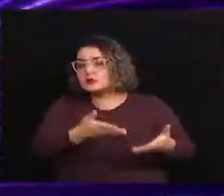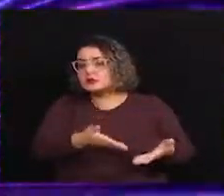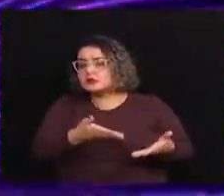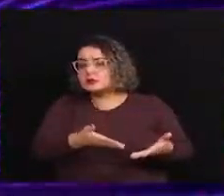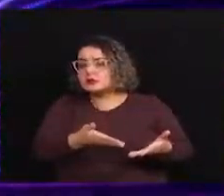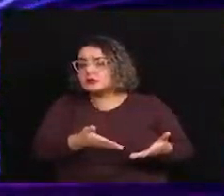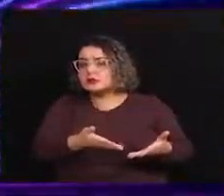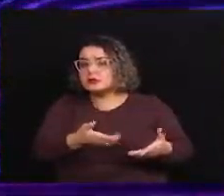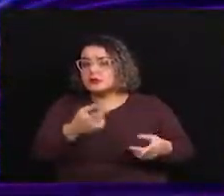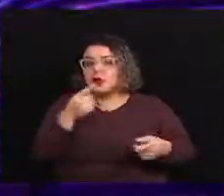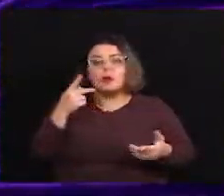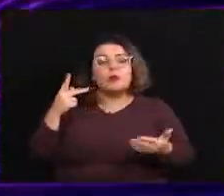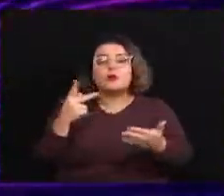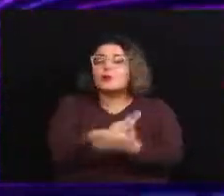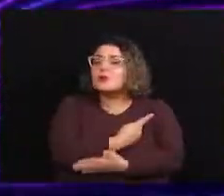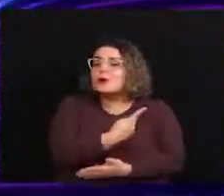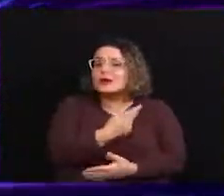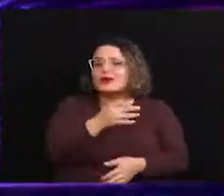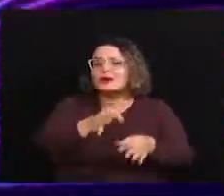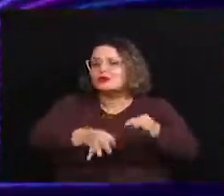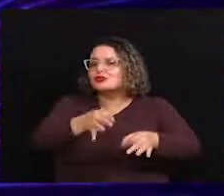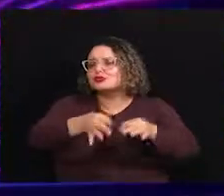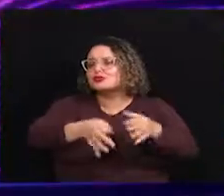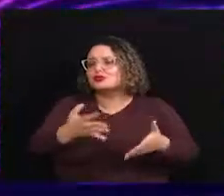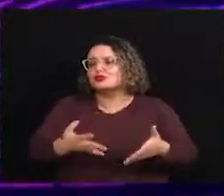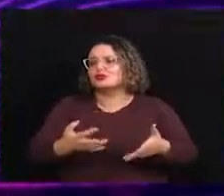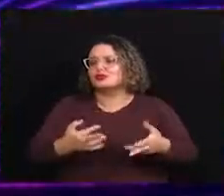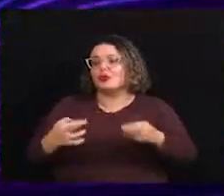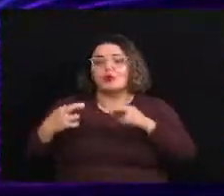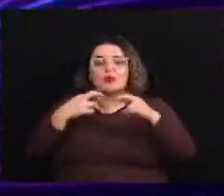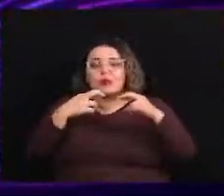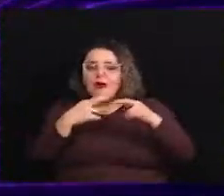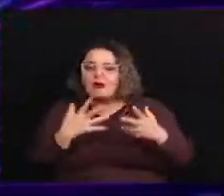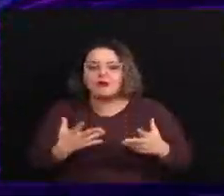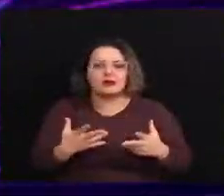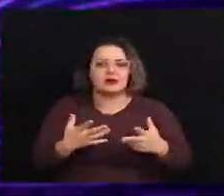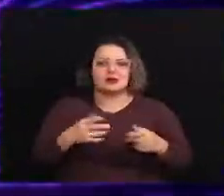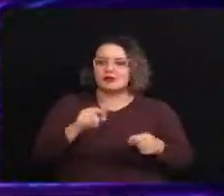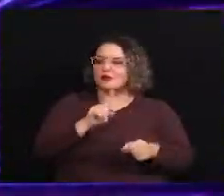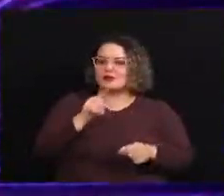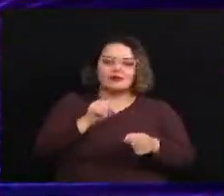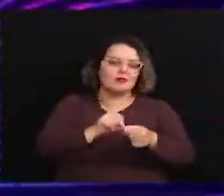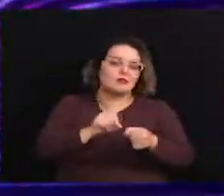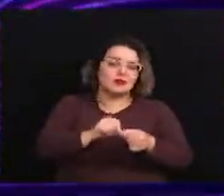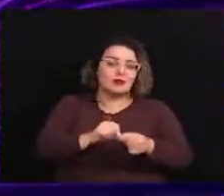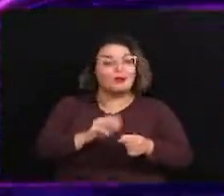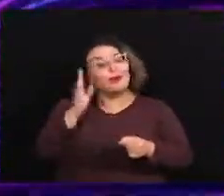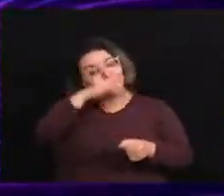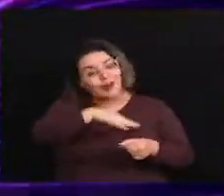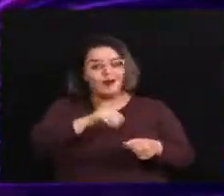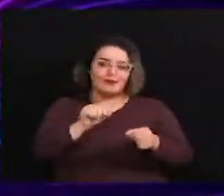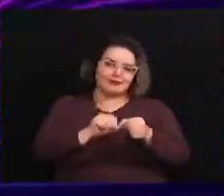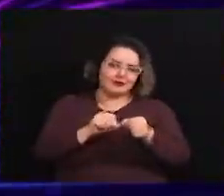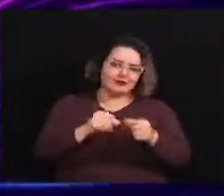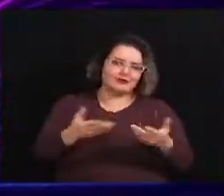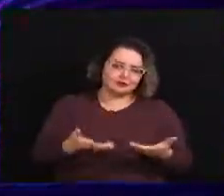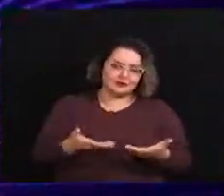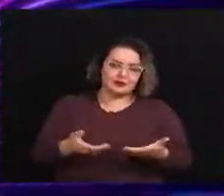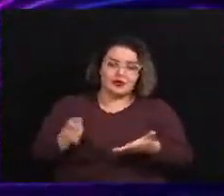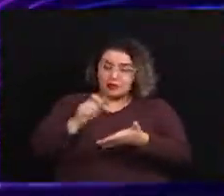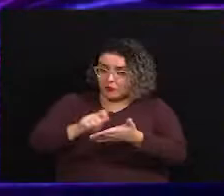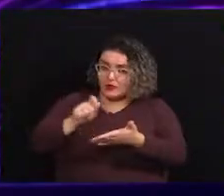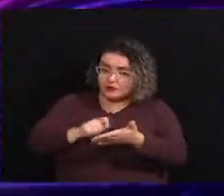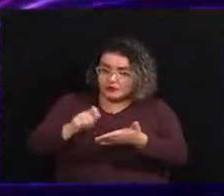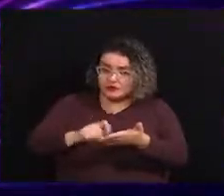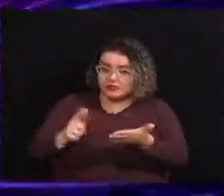inocente. Eles estão lá por erros judiciários, por uma investigação que não foi feita, que foi mal feita. Então, eu